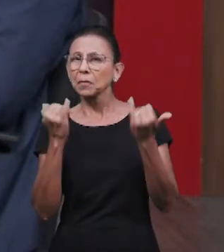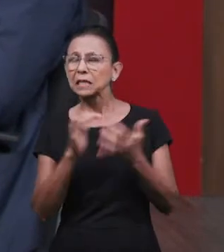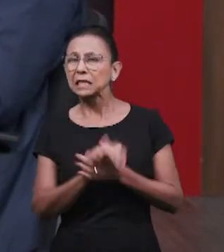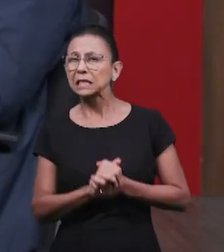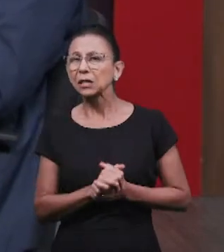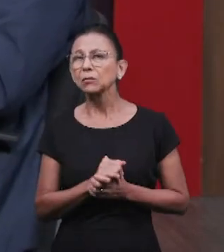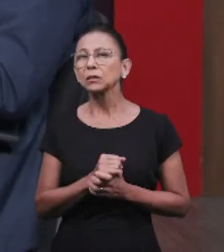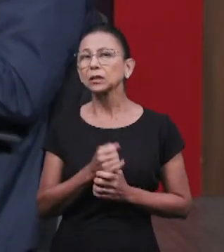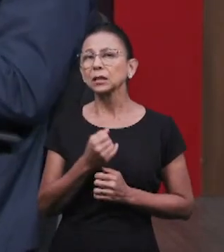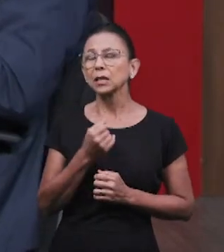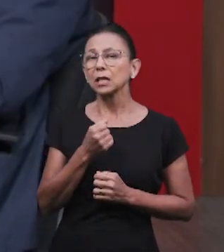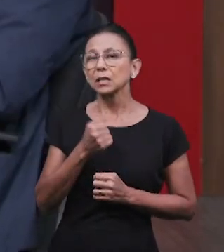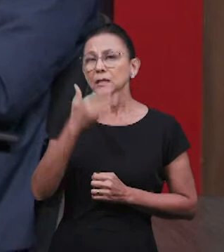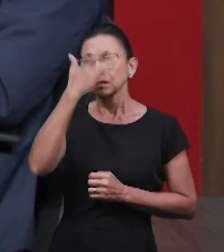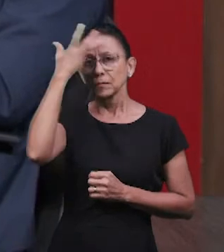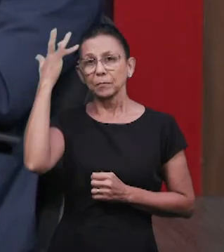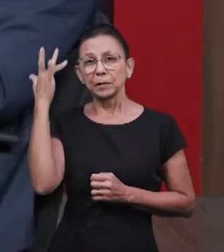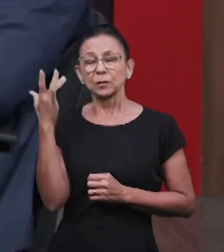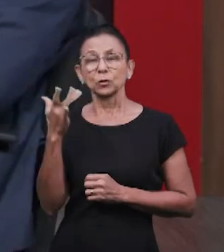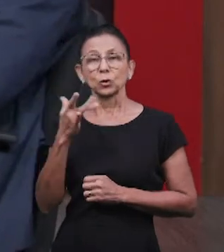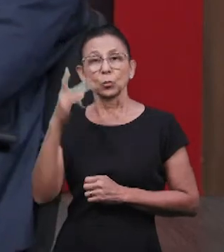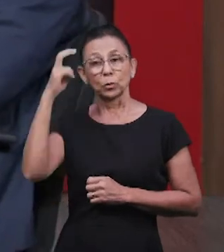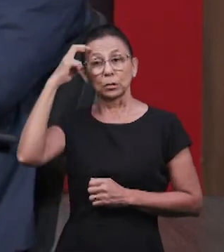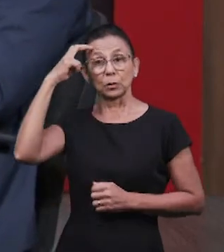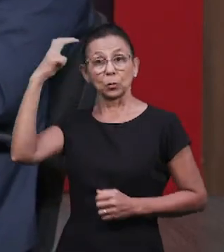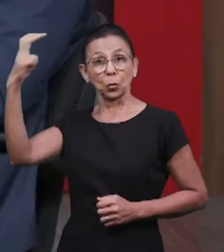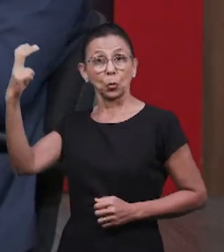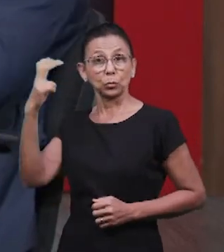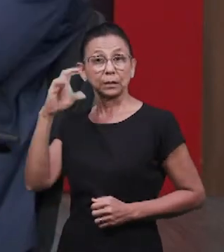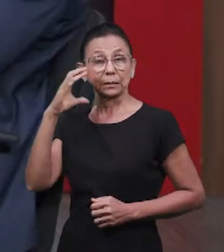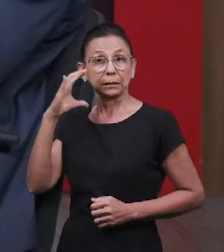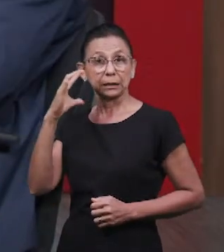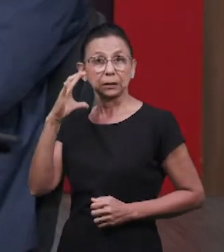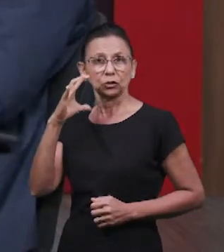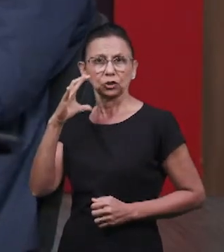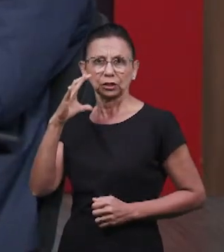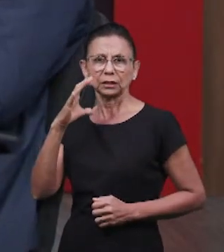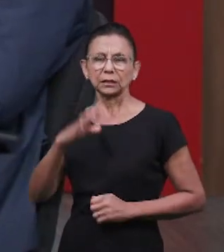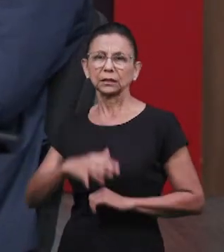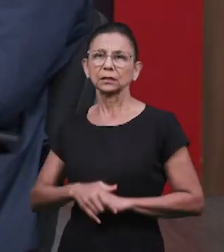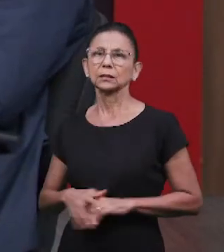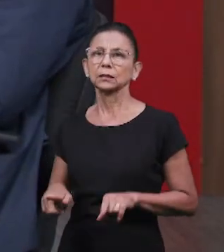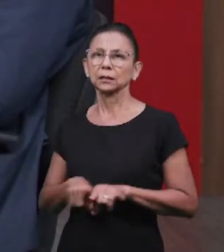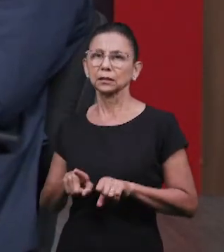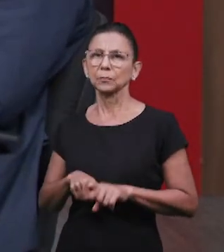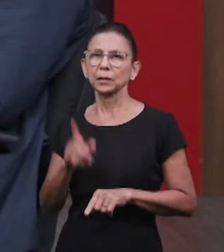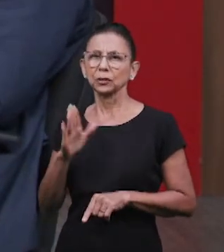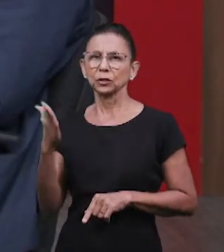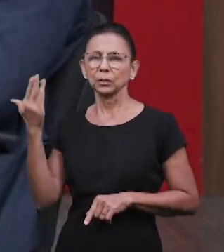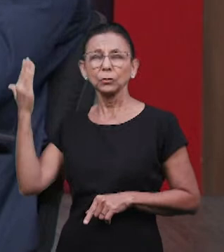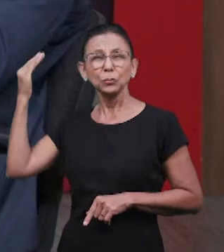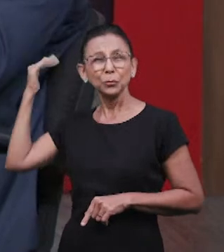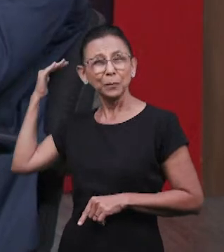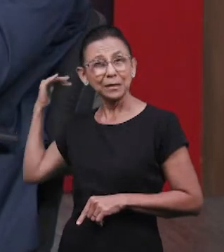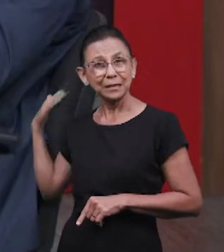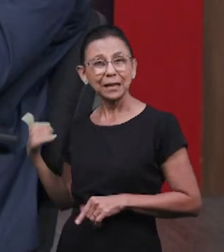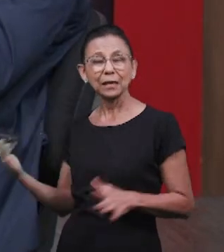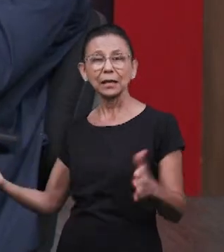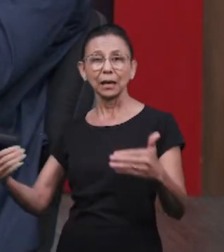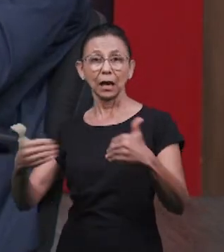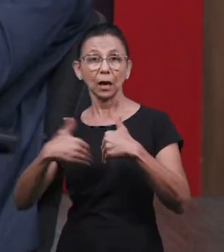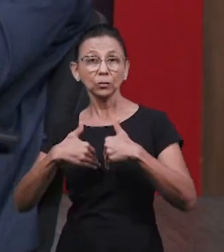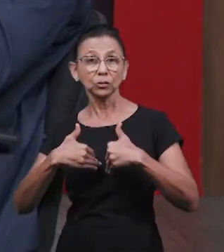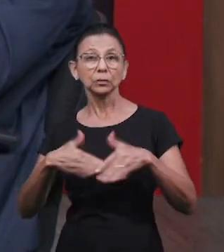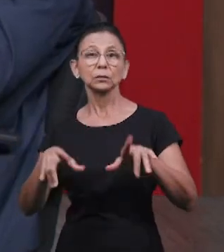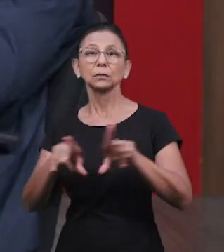Isso, então, às vezes a pessoa pensa que o autismo é só não sei o que, isolado, não sei o que. Às vezes a pessoa se isola porque a pessoa ele tem não